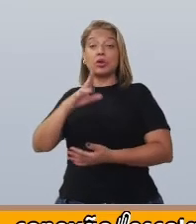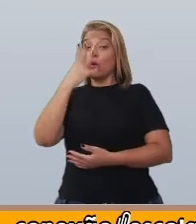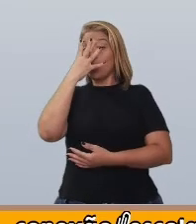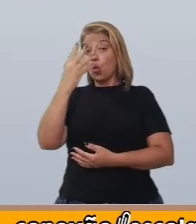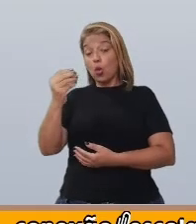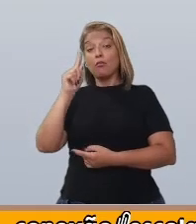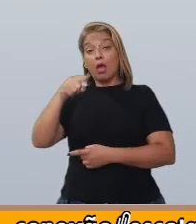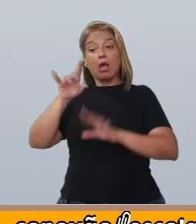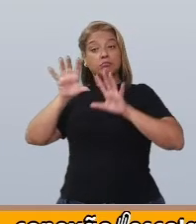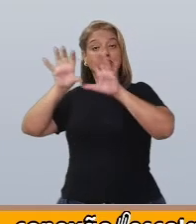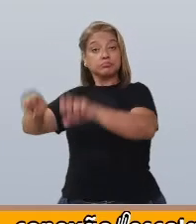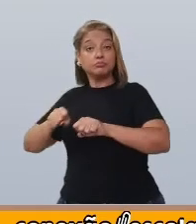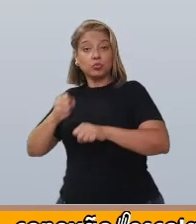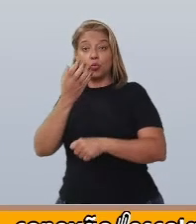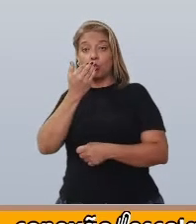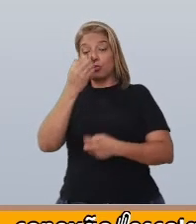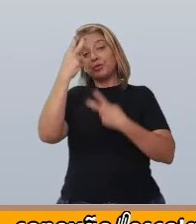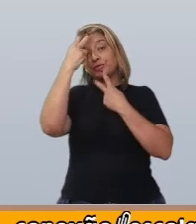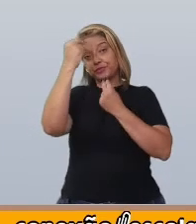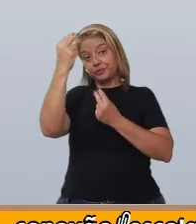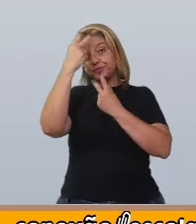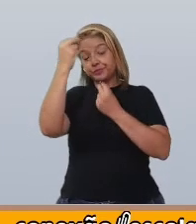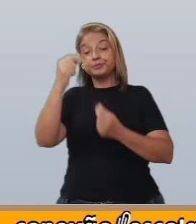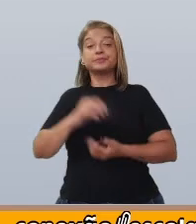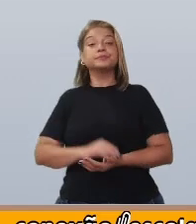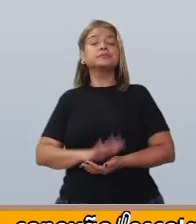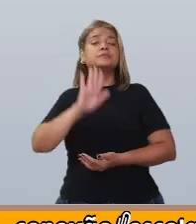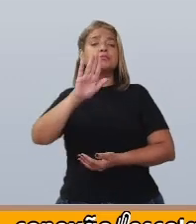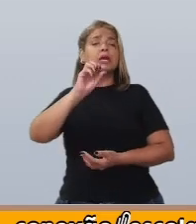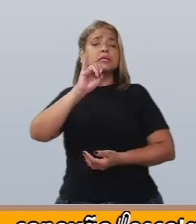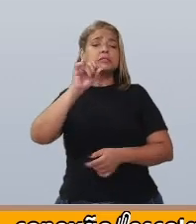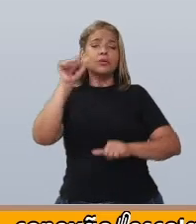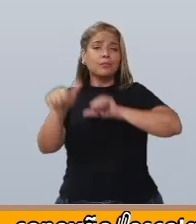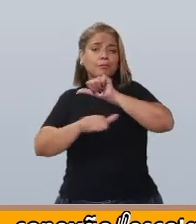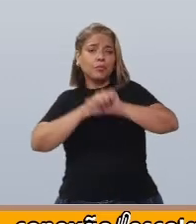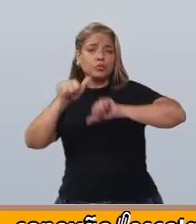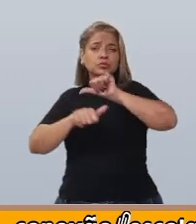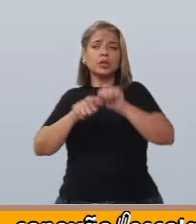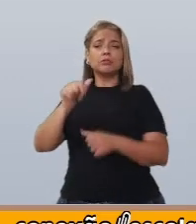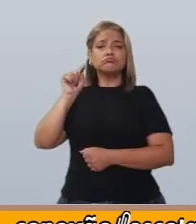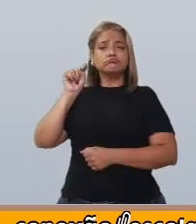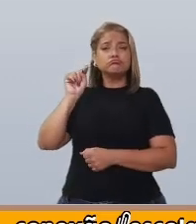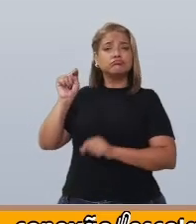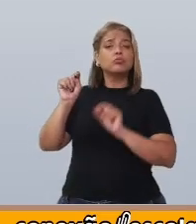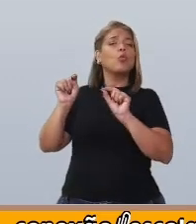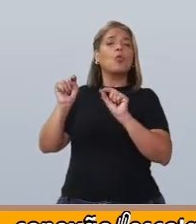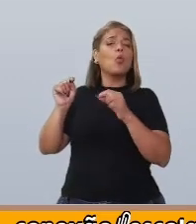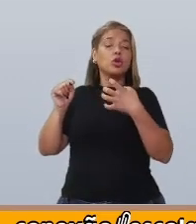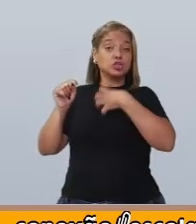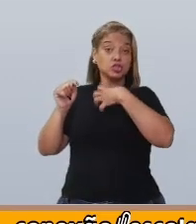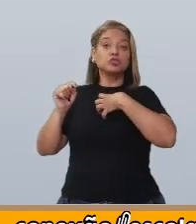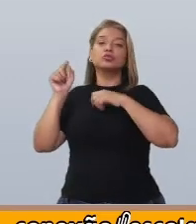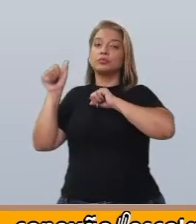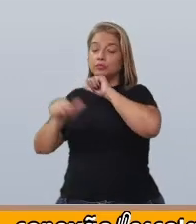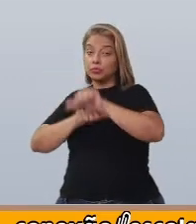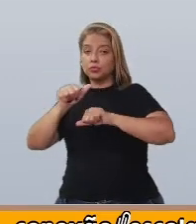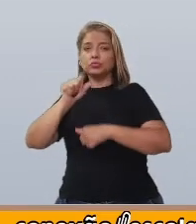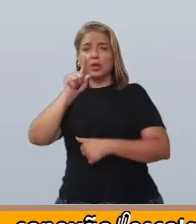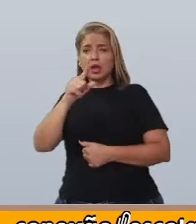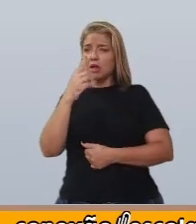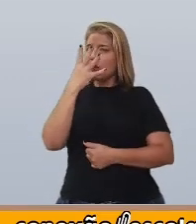lobo devorou os cabritinhos. Mas mudando a pontuação, muda o sentido. O lobo